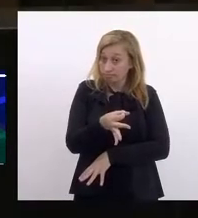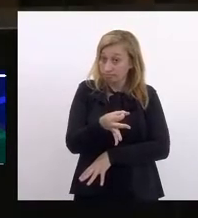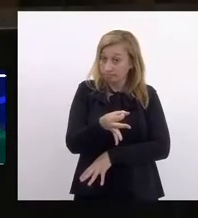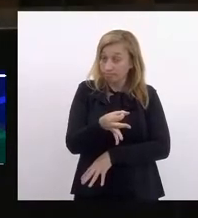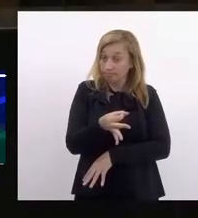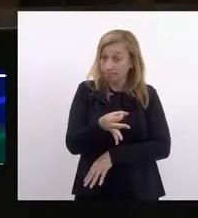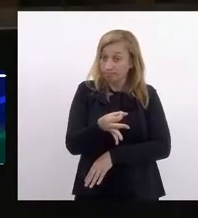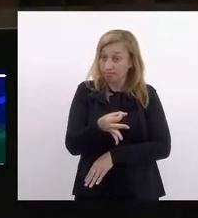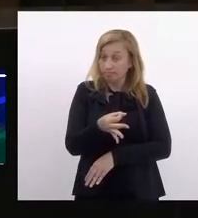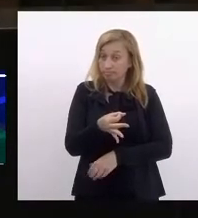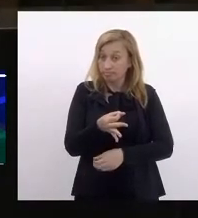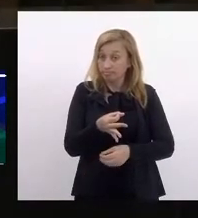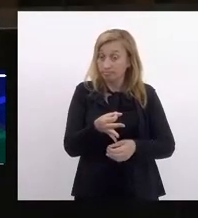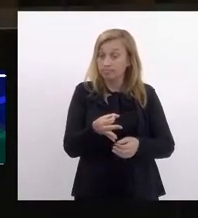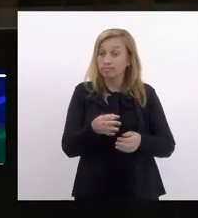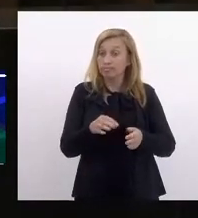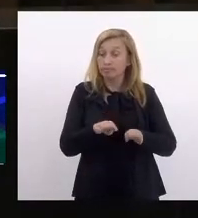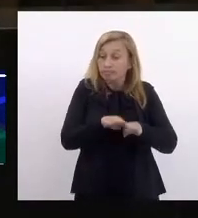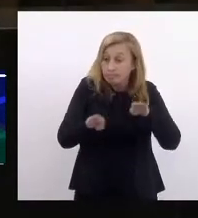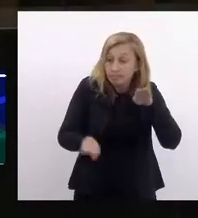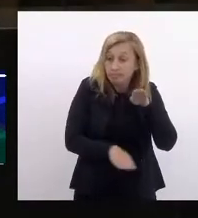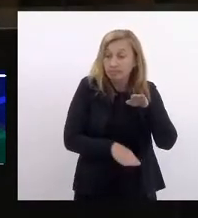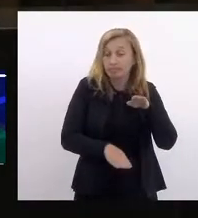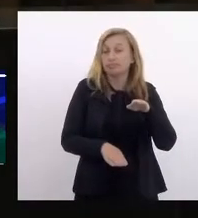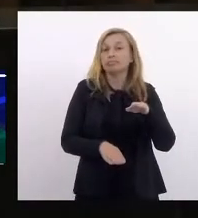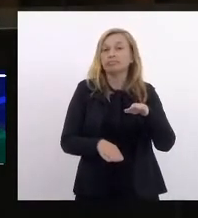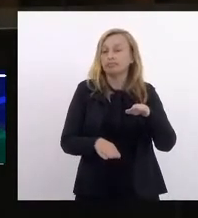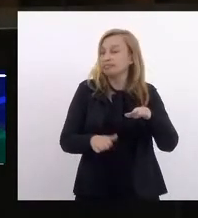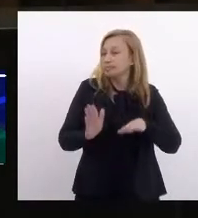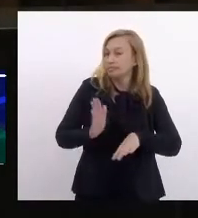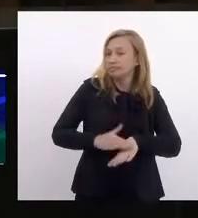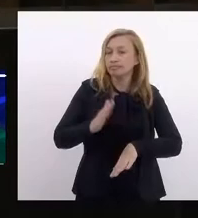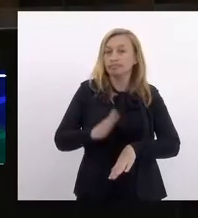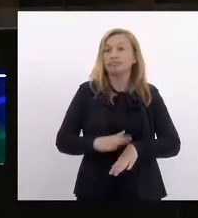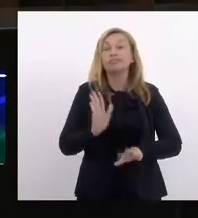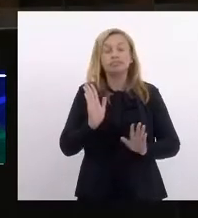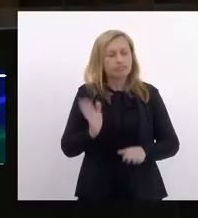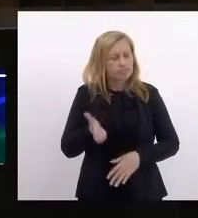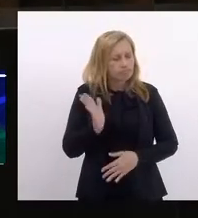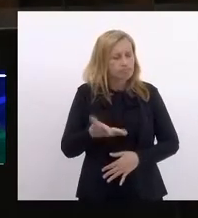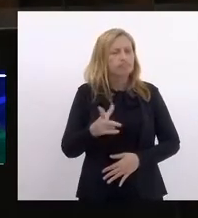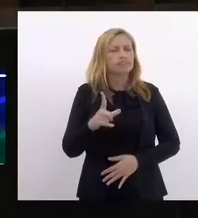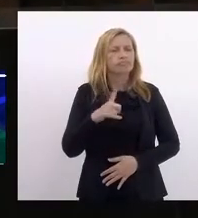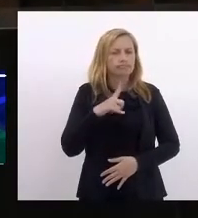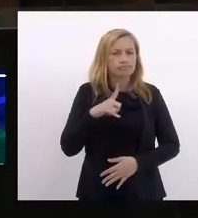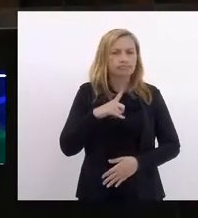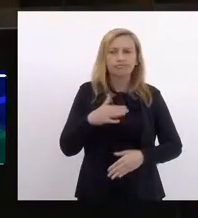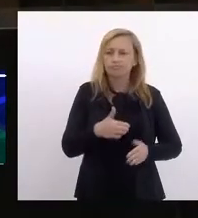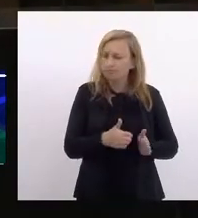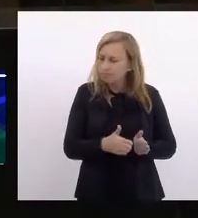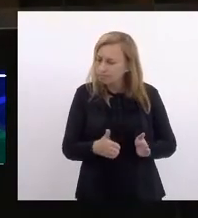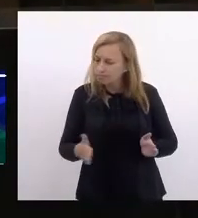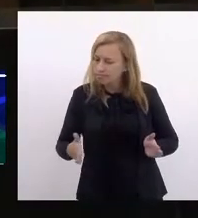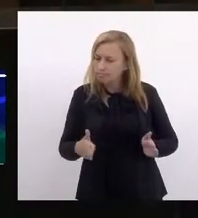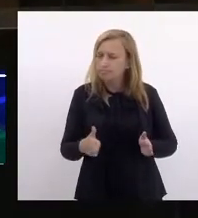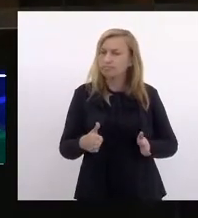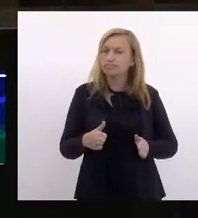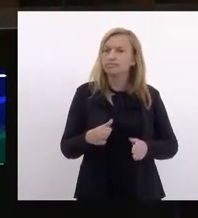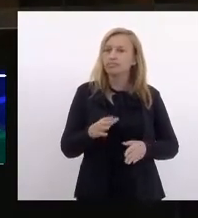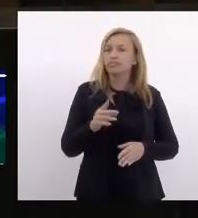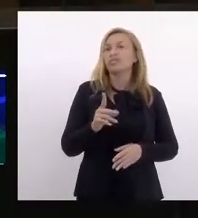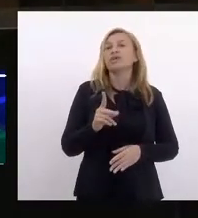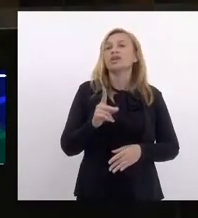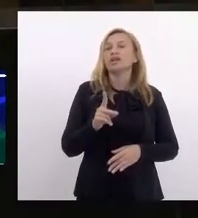processo de abismos sociais, políticos e econômicos, mas a gente já tinha um processo de